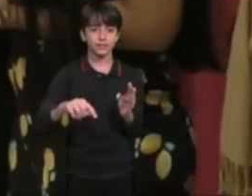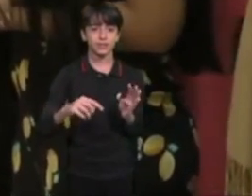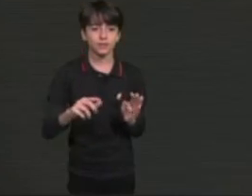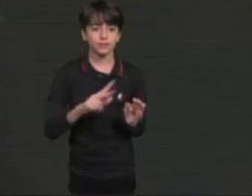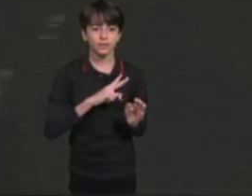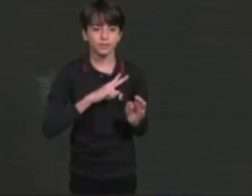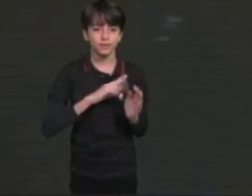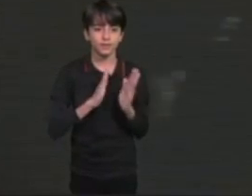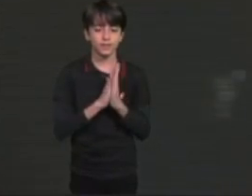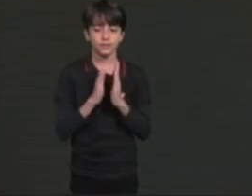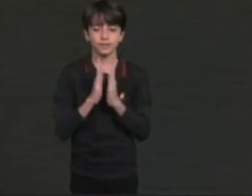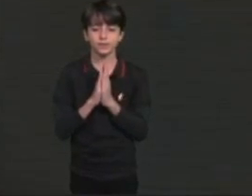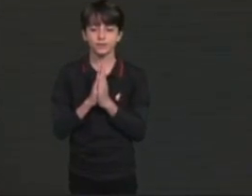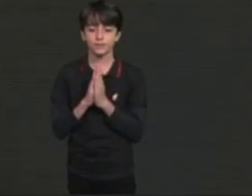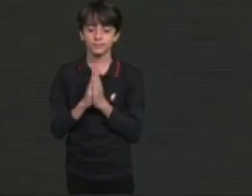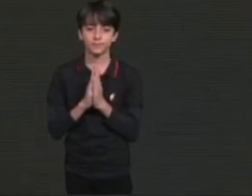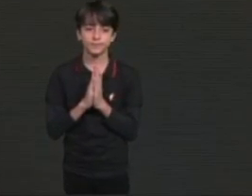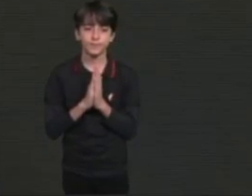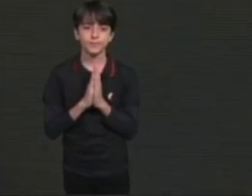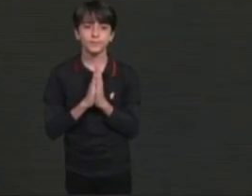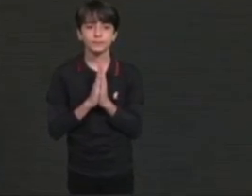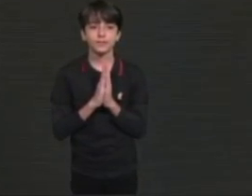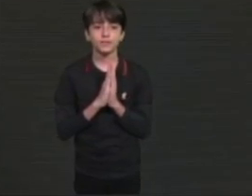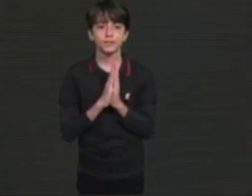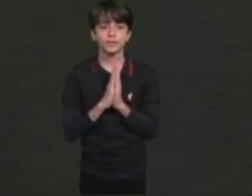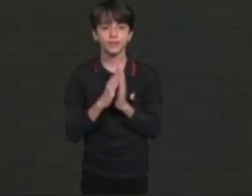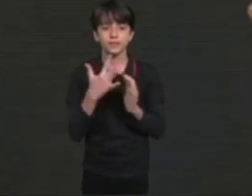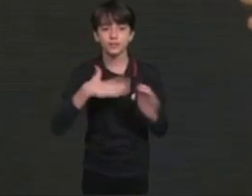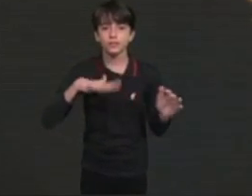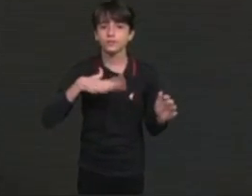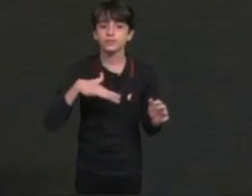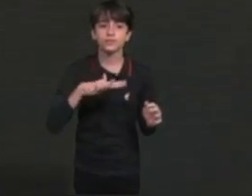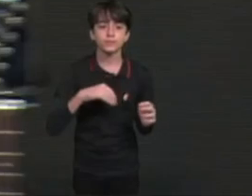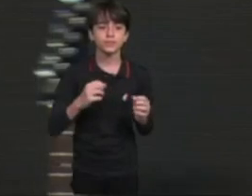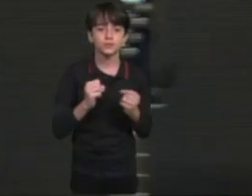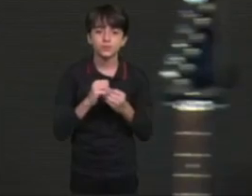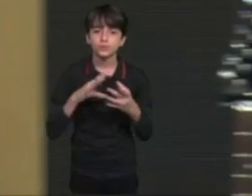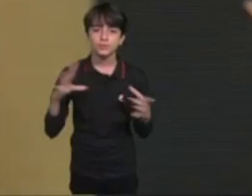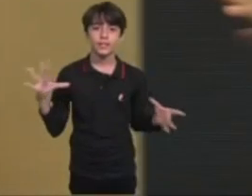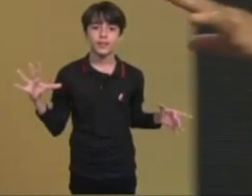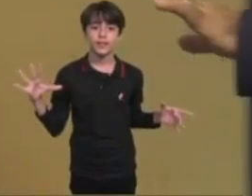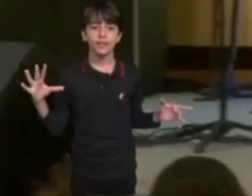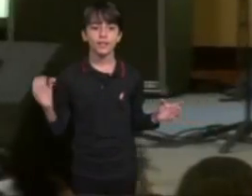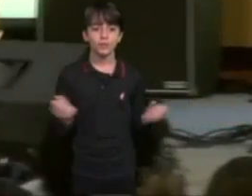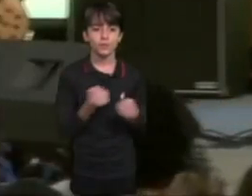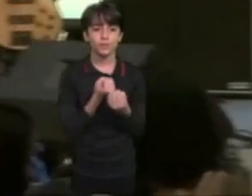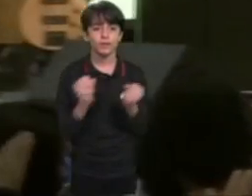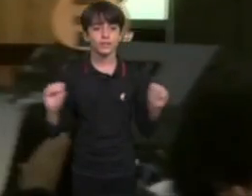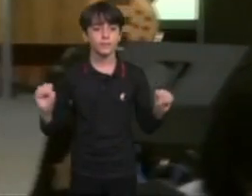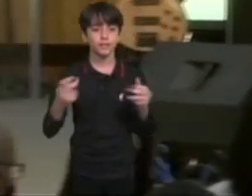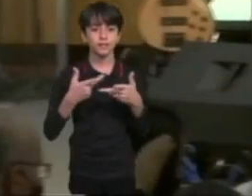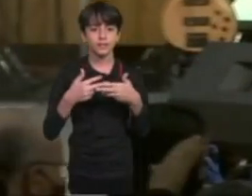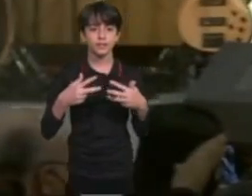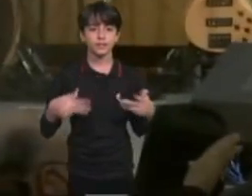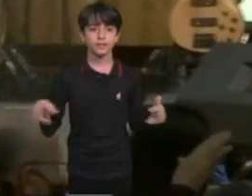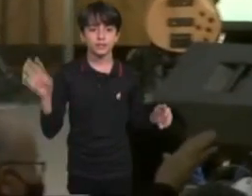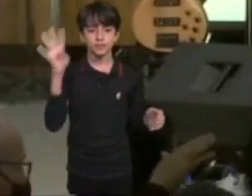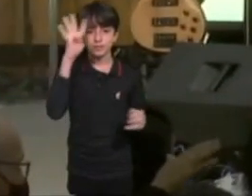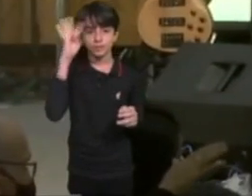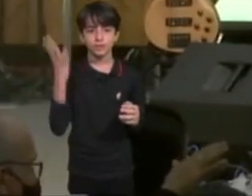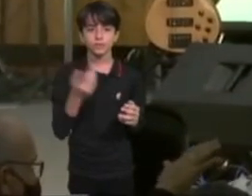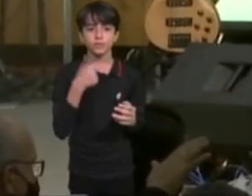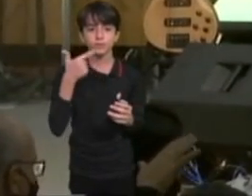oração Diga que o milagre de uma libertação alguma coisa que você não tem como resolver